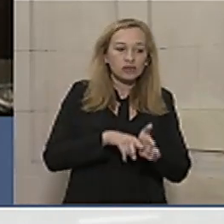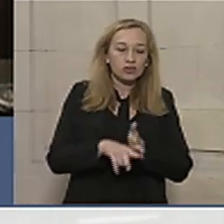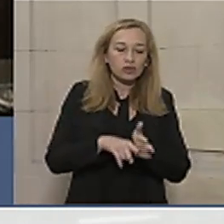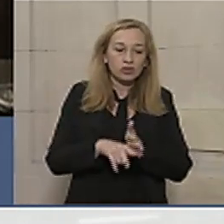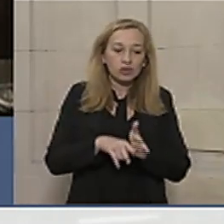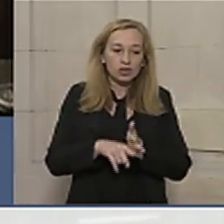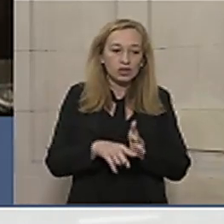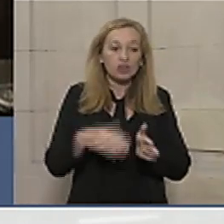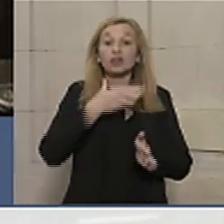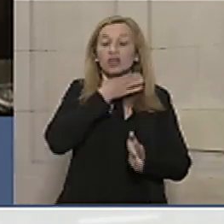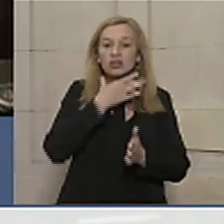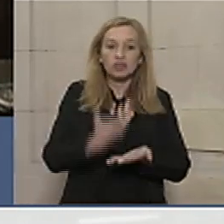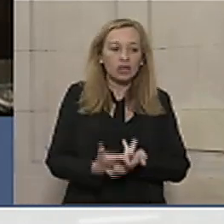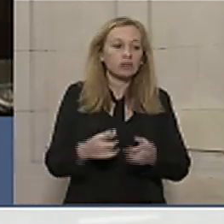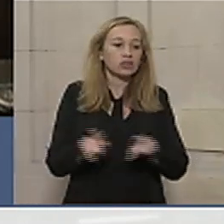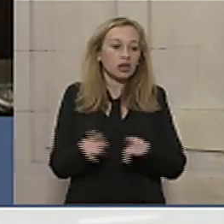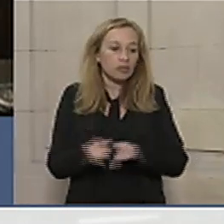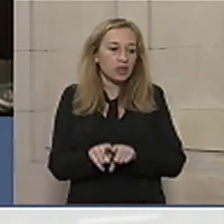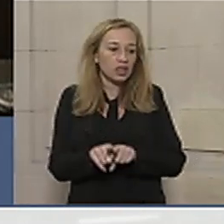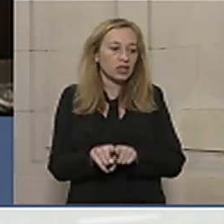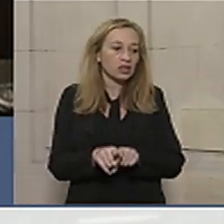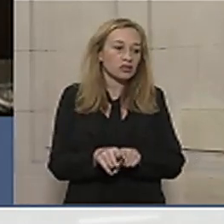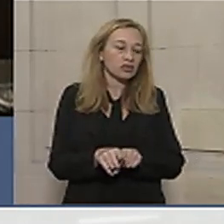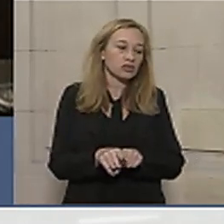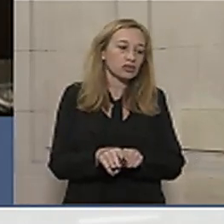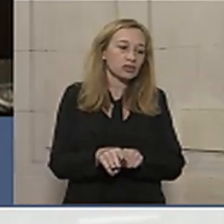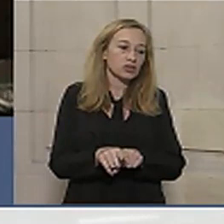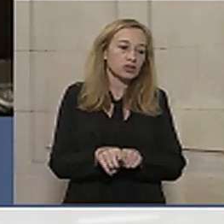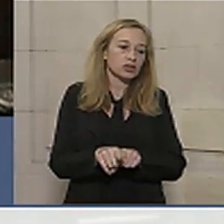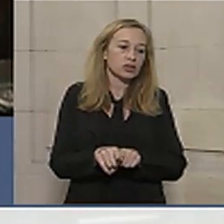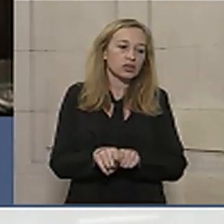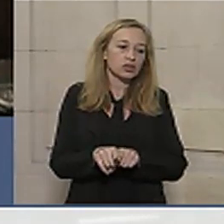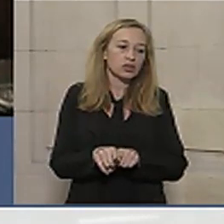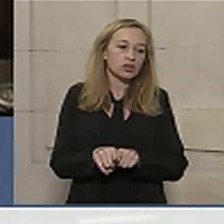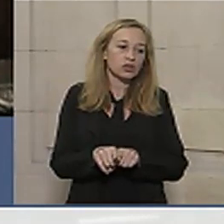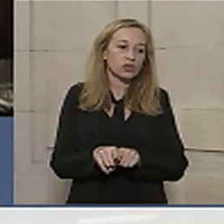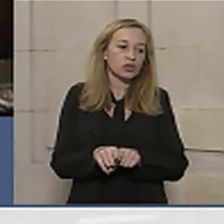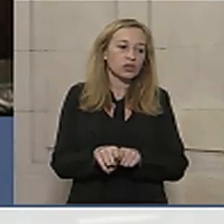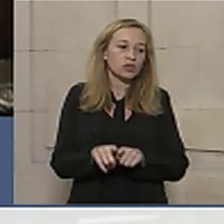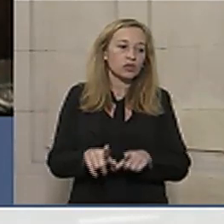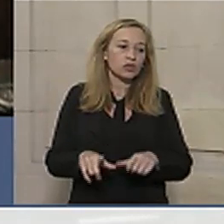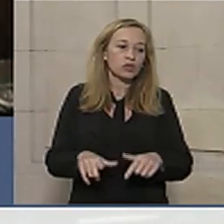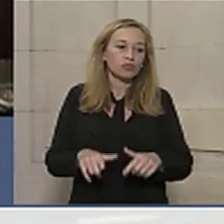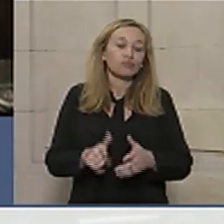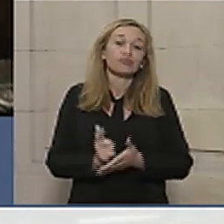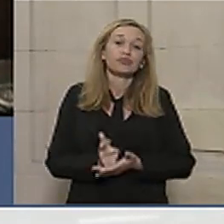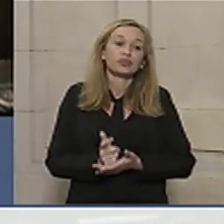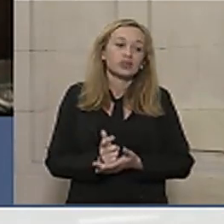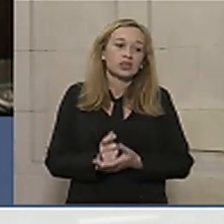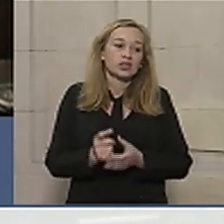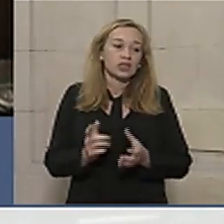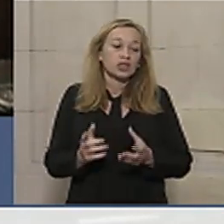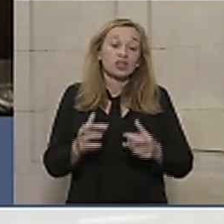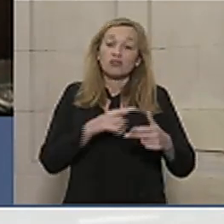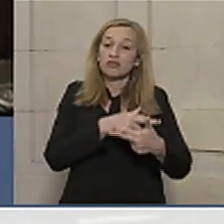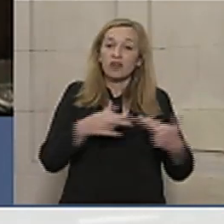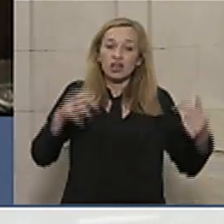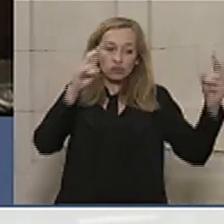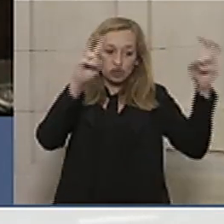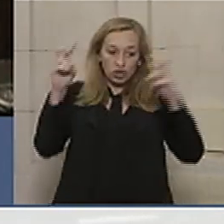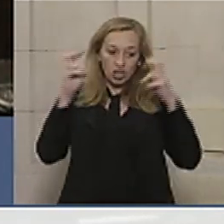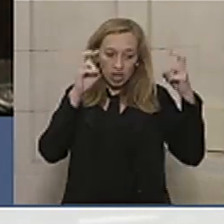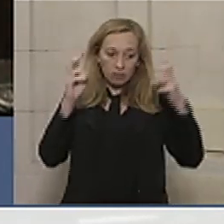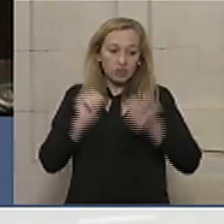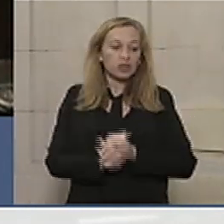comissão em relação à governança da região aqui metropolitana do Estado do Rio, recém-criada, e todos os temas acabam